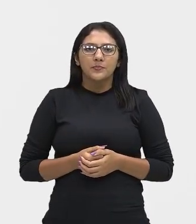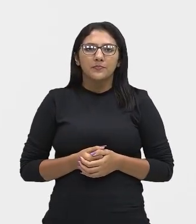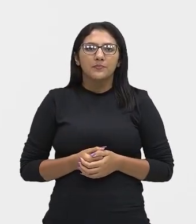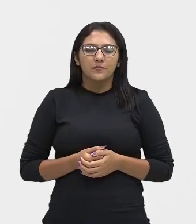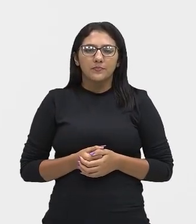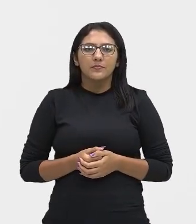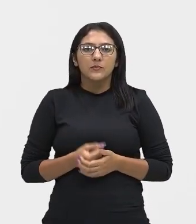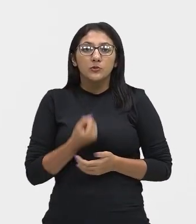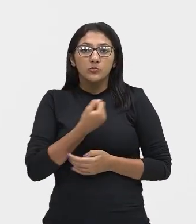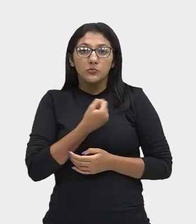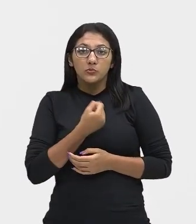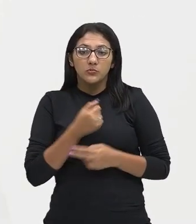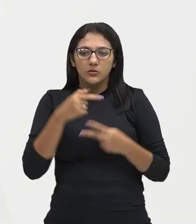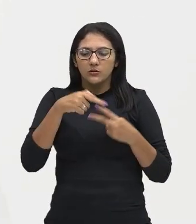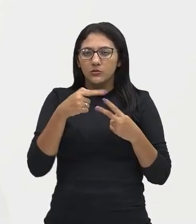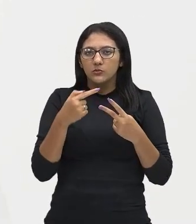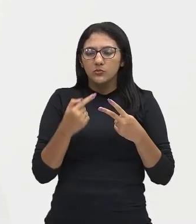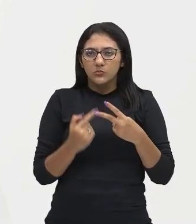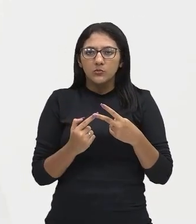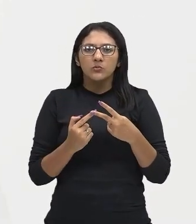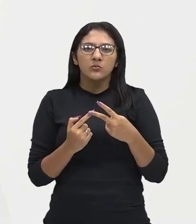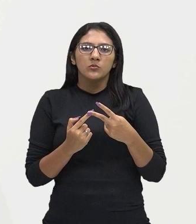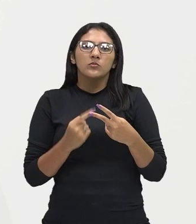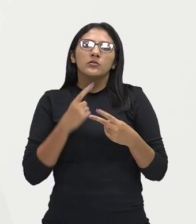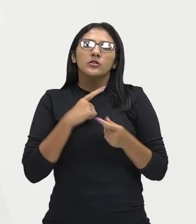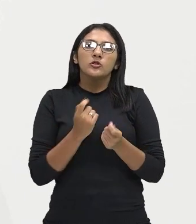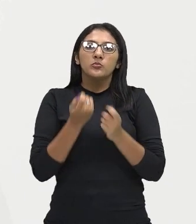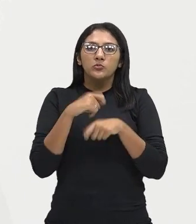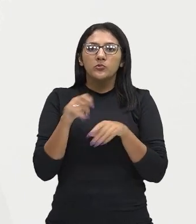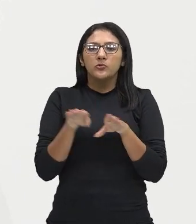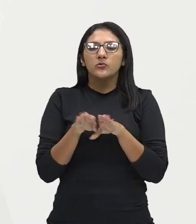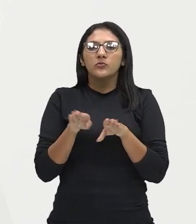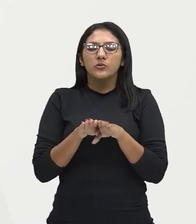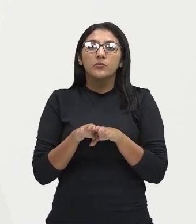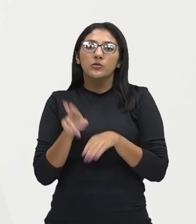dois números racionais também pode vir indicado